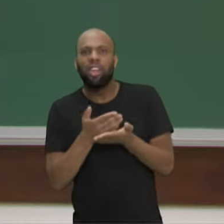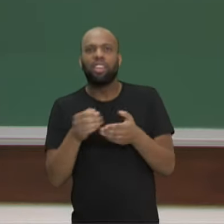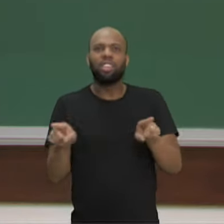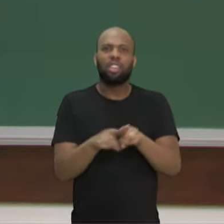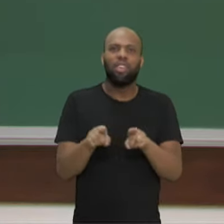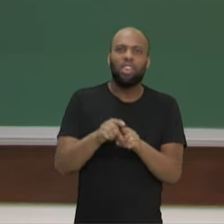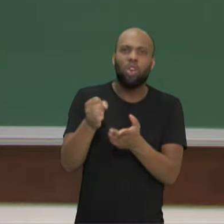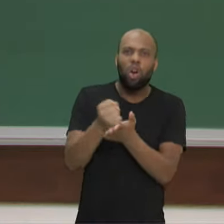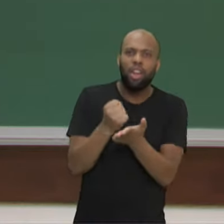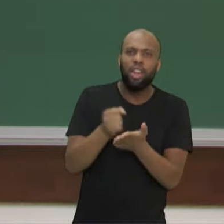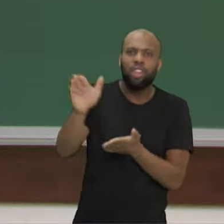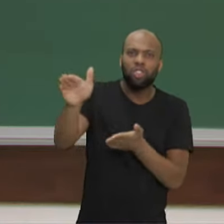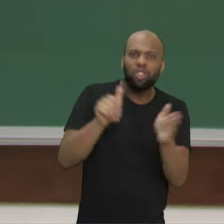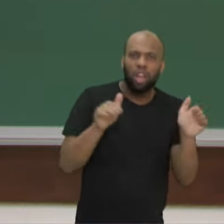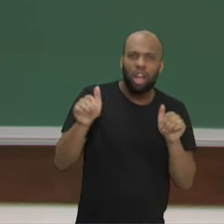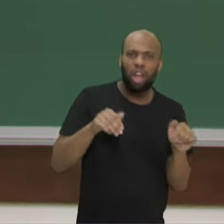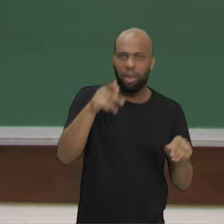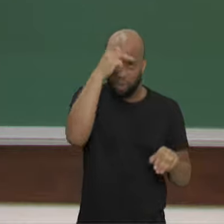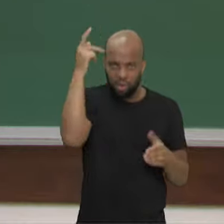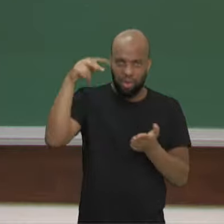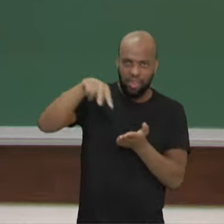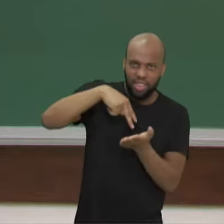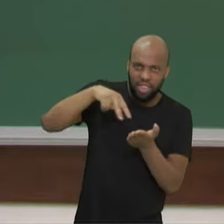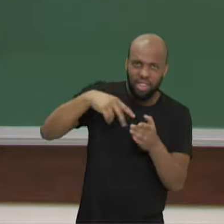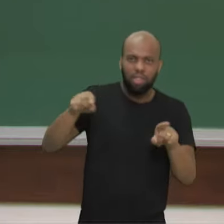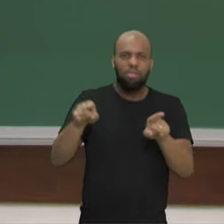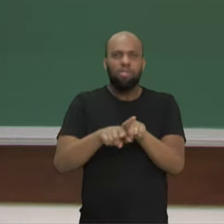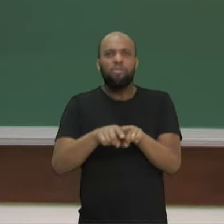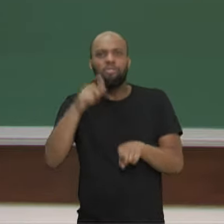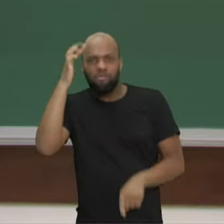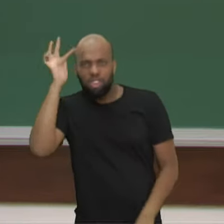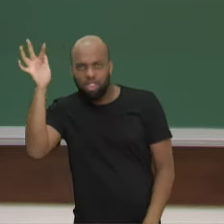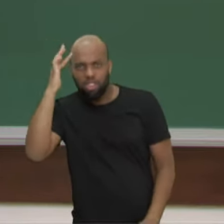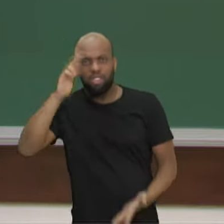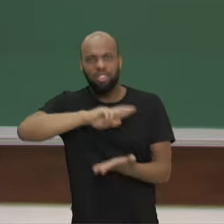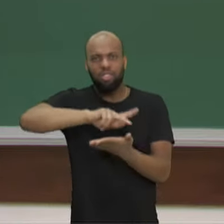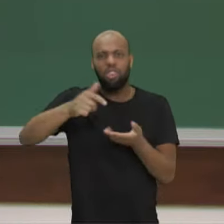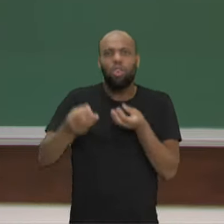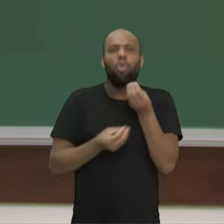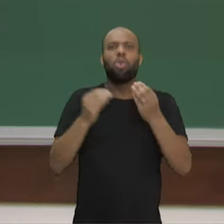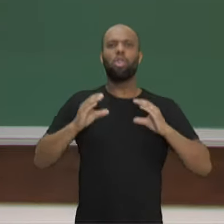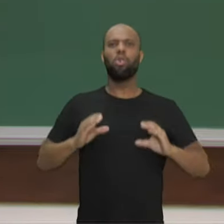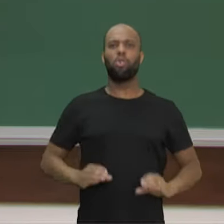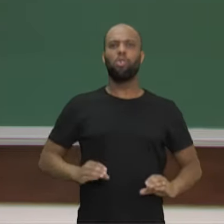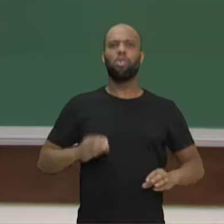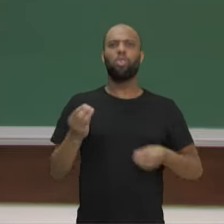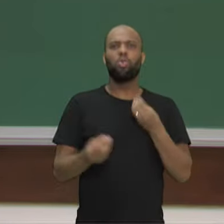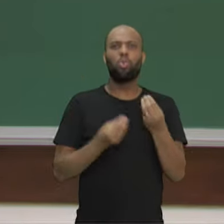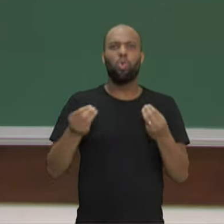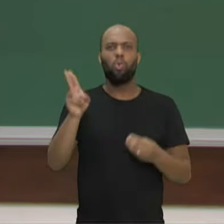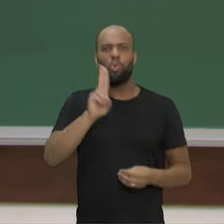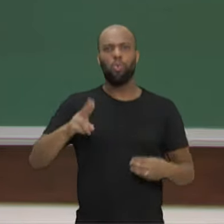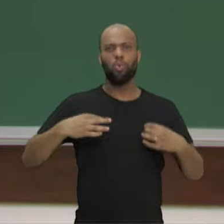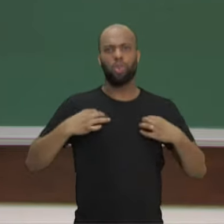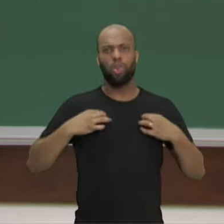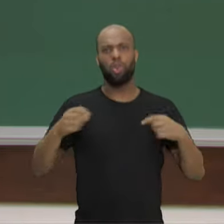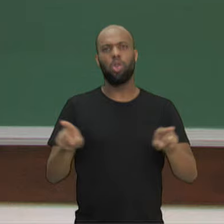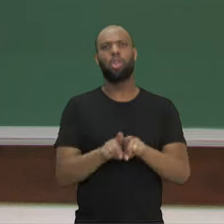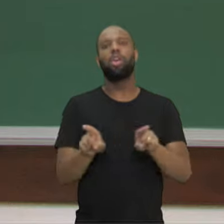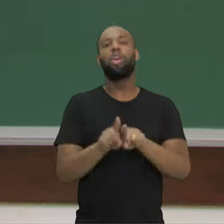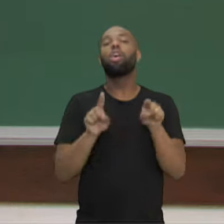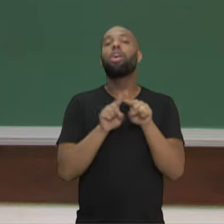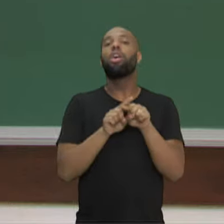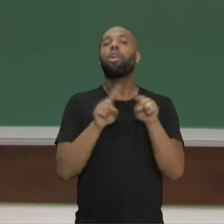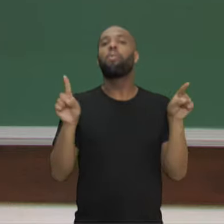de filosofia, de figurinos, enfim, para saber se comportar, se vestir. Só que esses mestres são